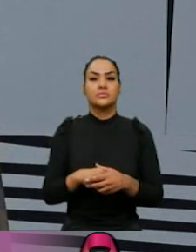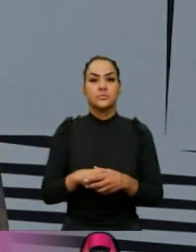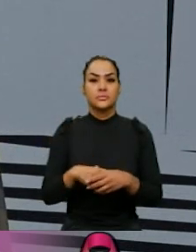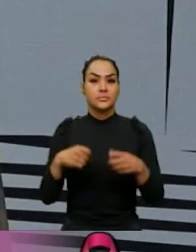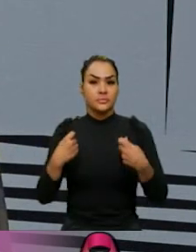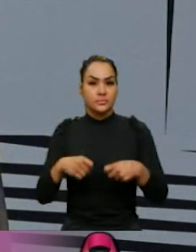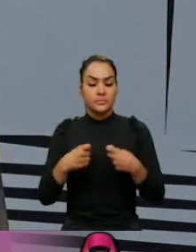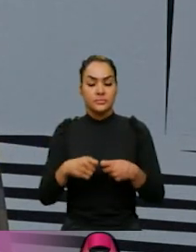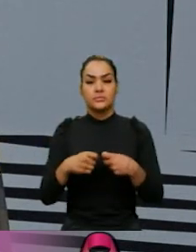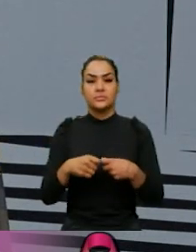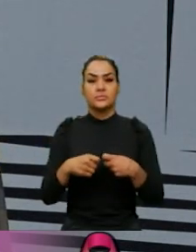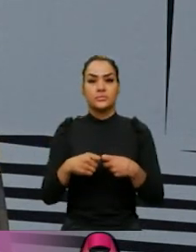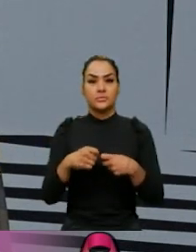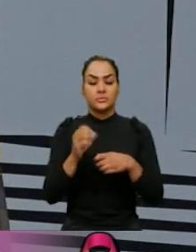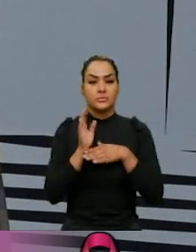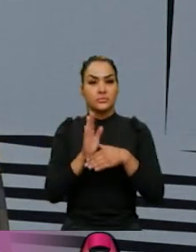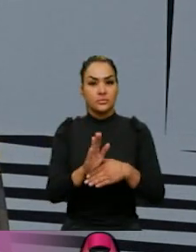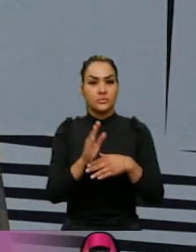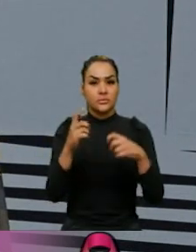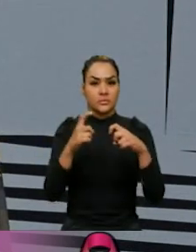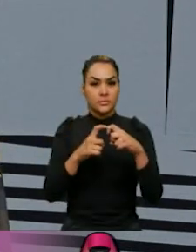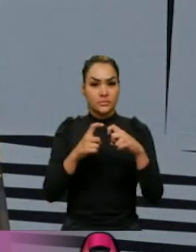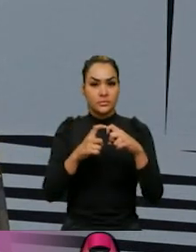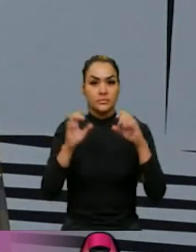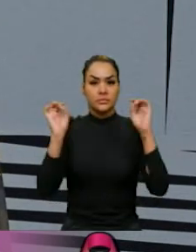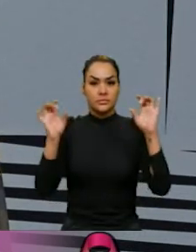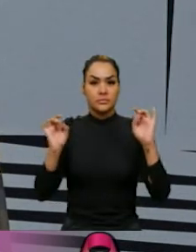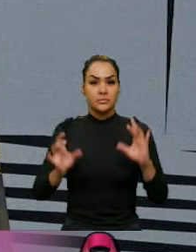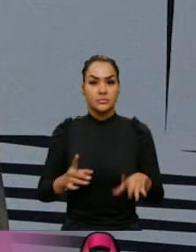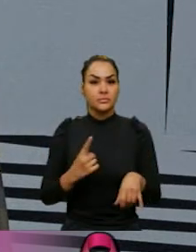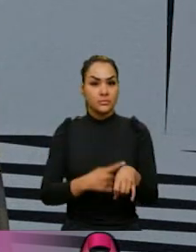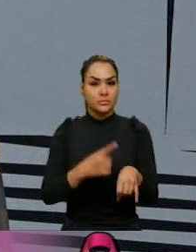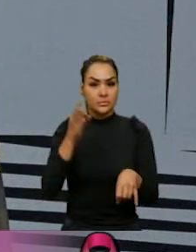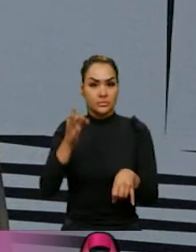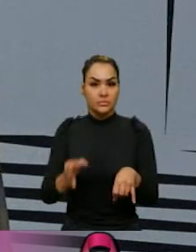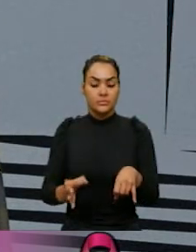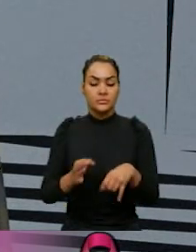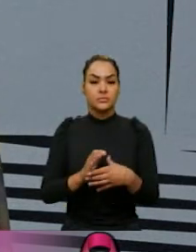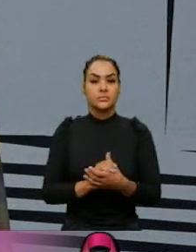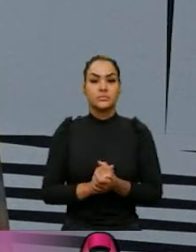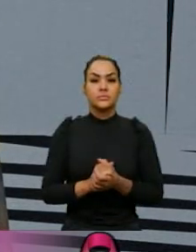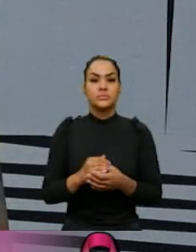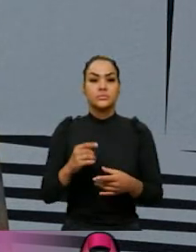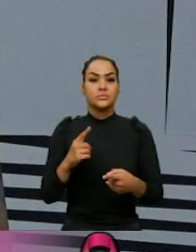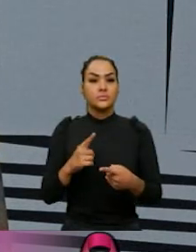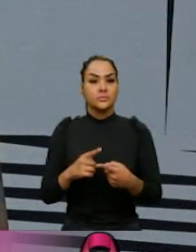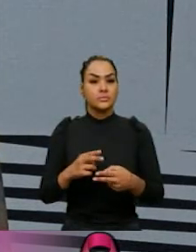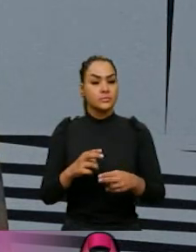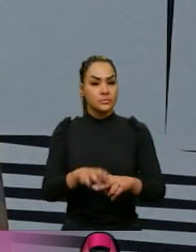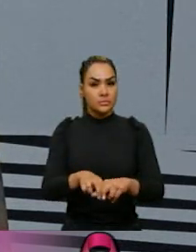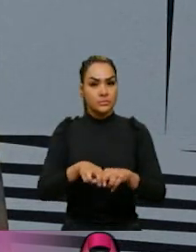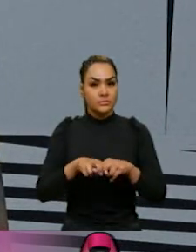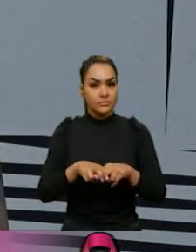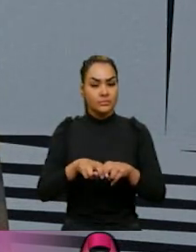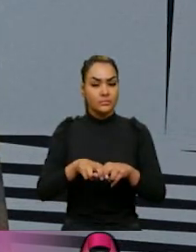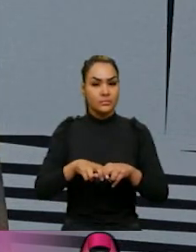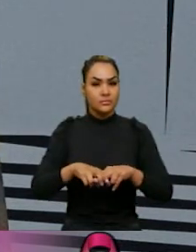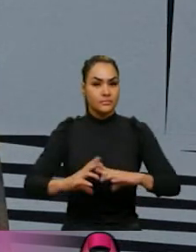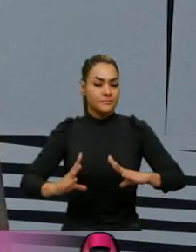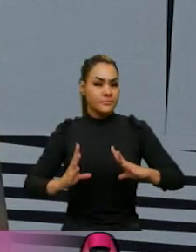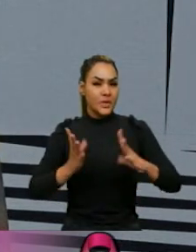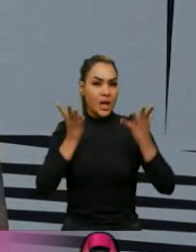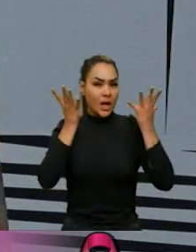sob cuidados médicos especializados por um tempo. Considerando que, em razão do sucesso na arrecadação dos